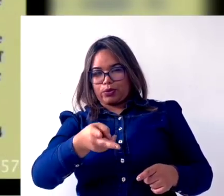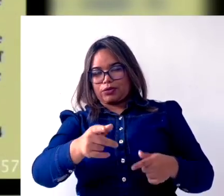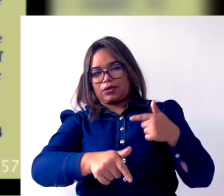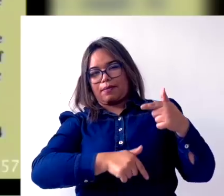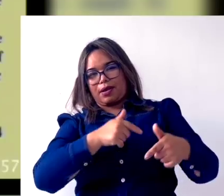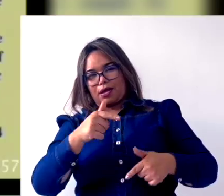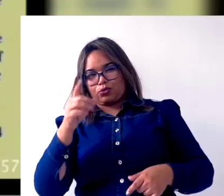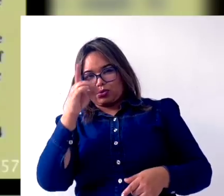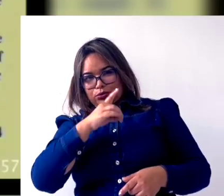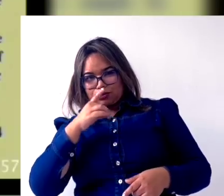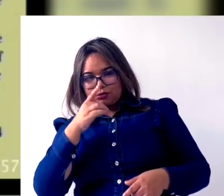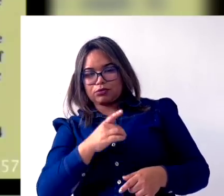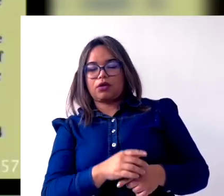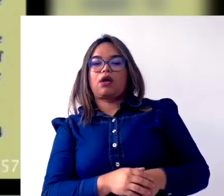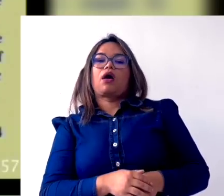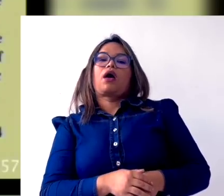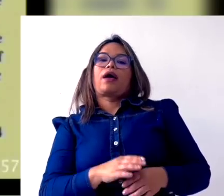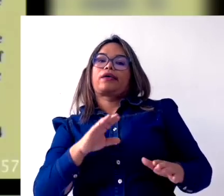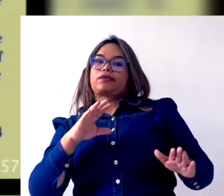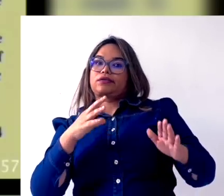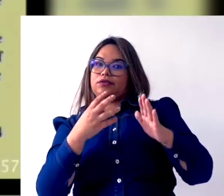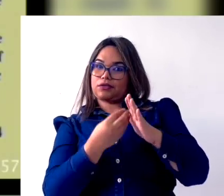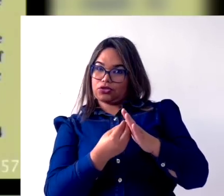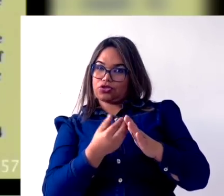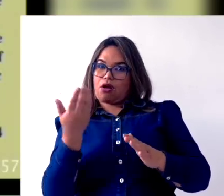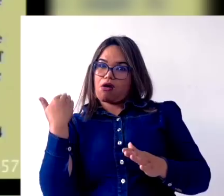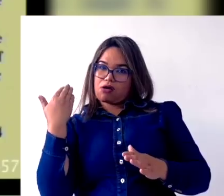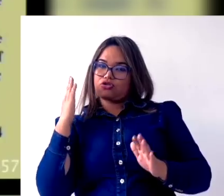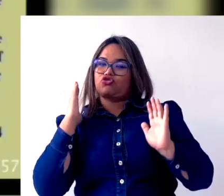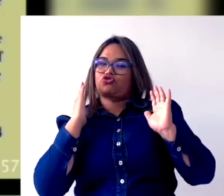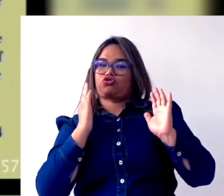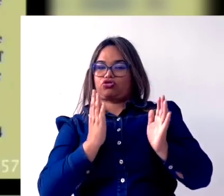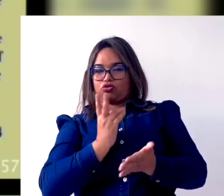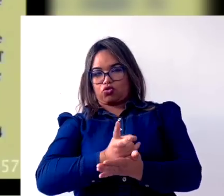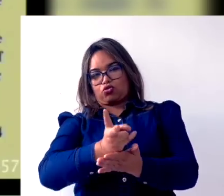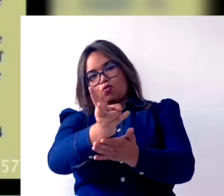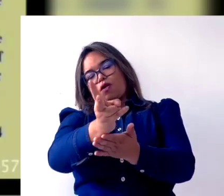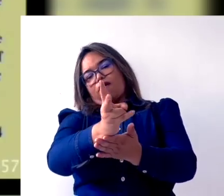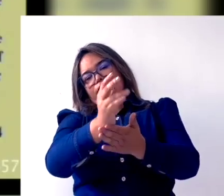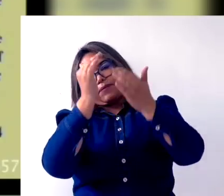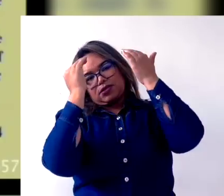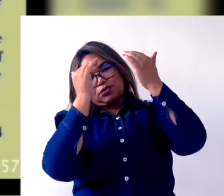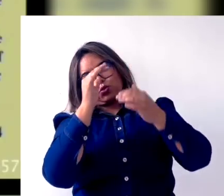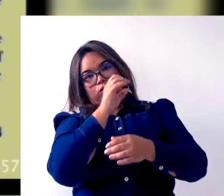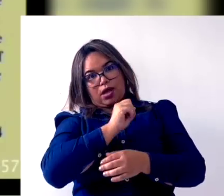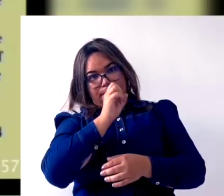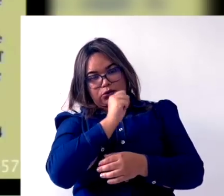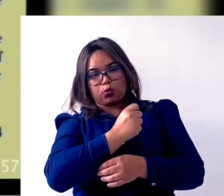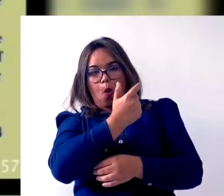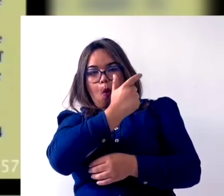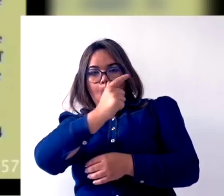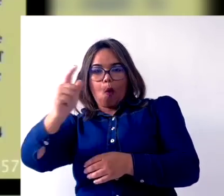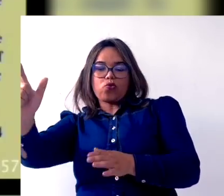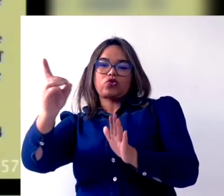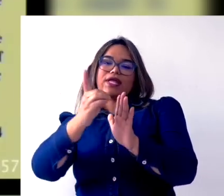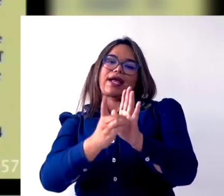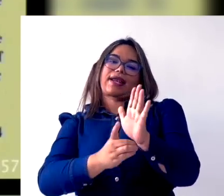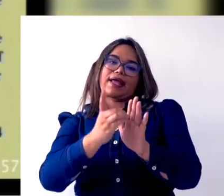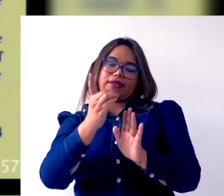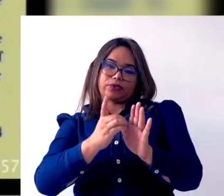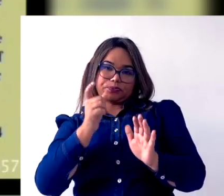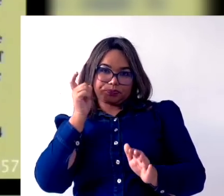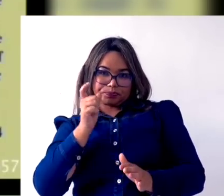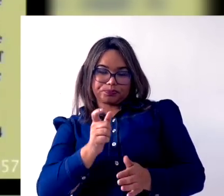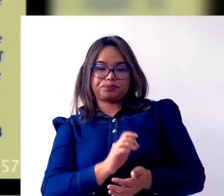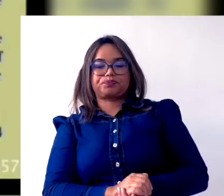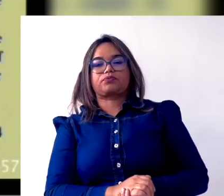vejam que a igreja primitiva guardava o sábado. Agora aqui está outro decreto interessante, proclamado pela primeira besta.